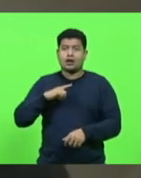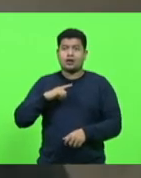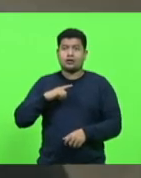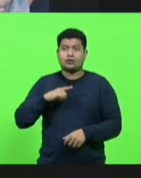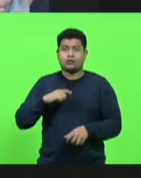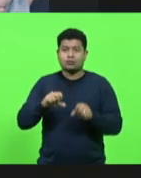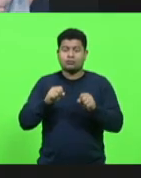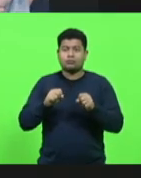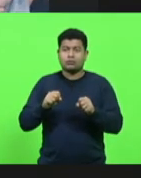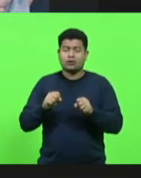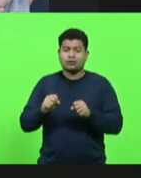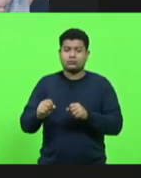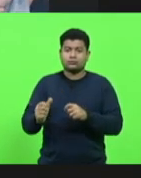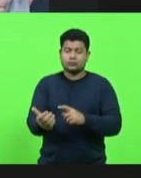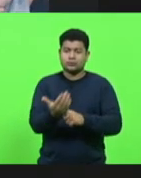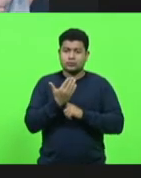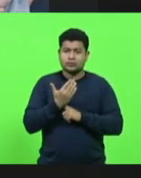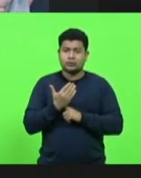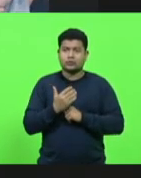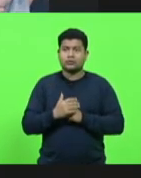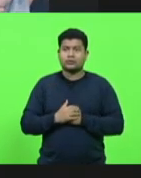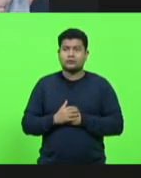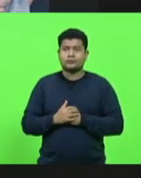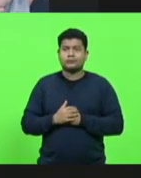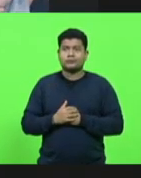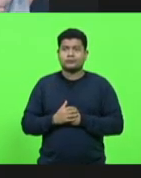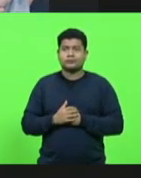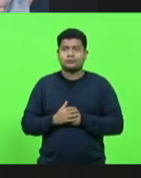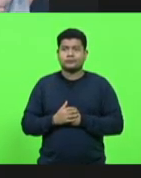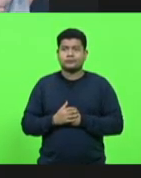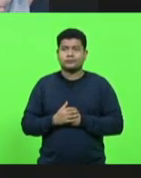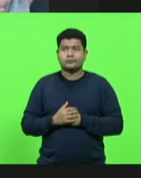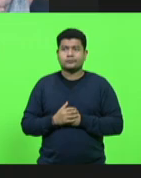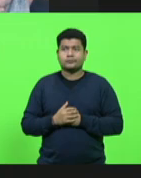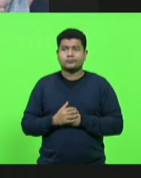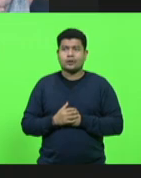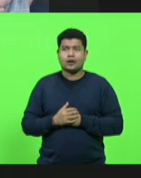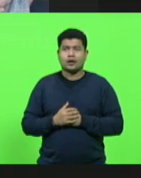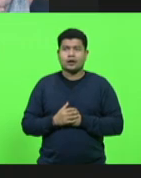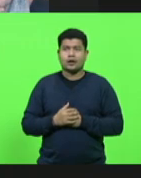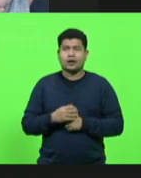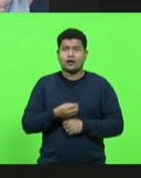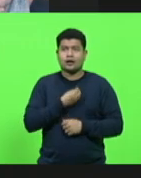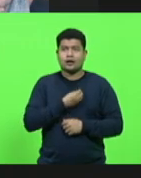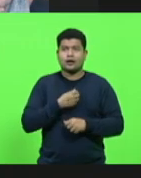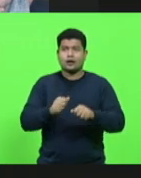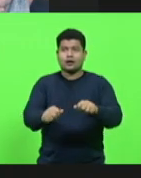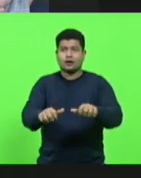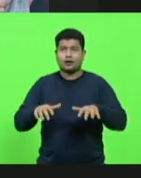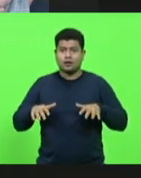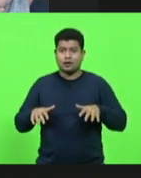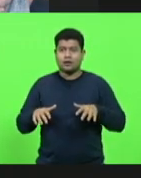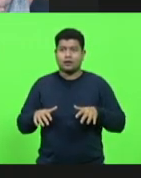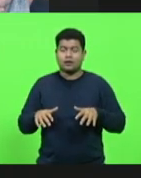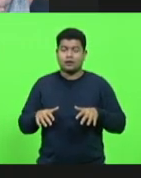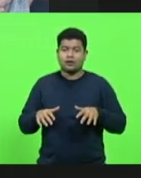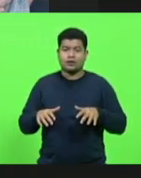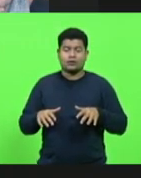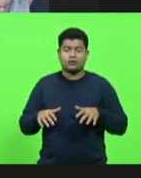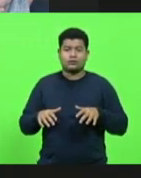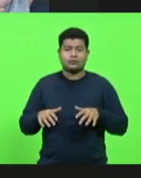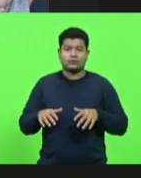pode me socorrer? Nós não temos presencial nenhum deputado. Tá, nós só temos aqui virtualmente,